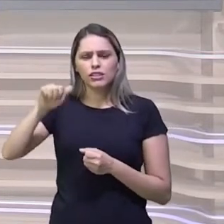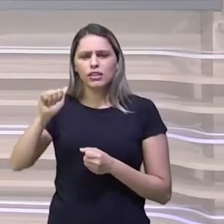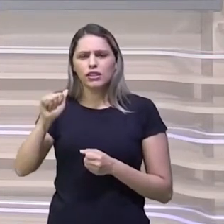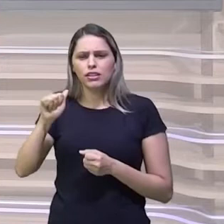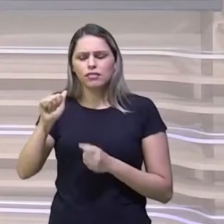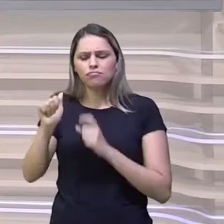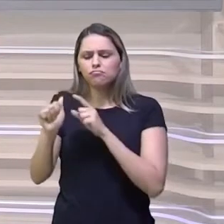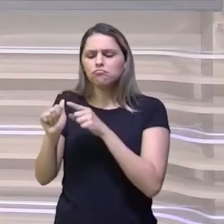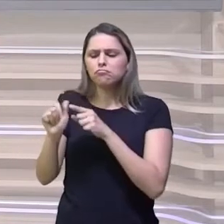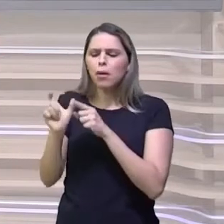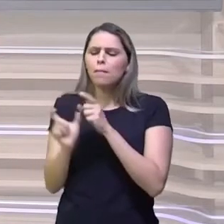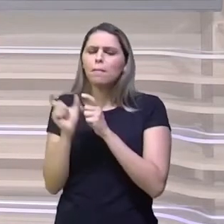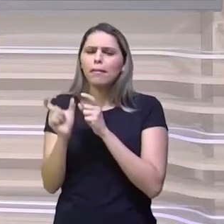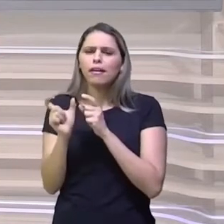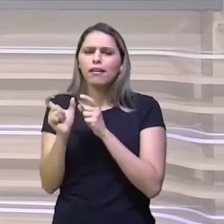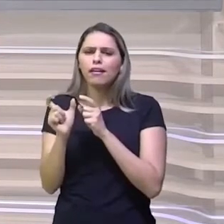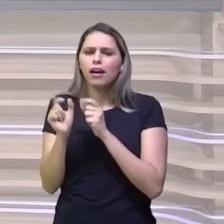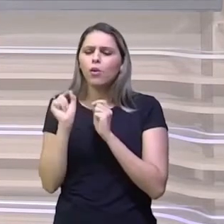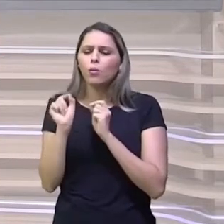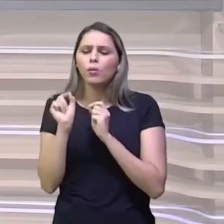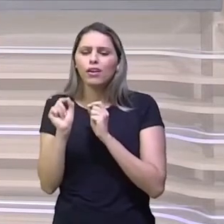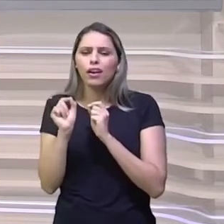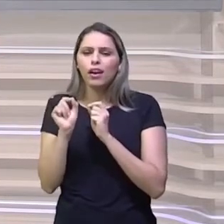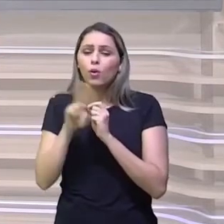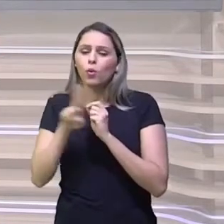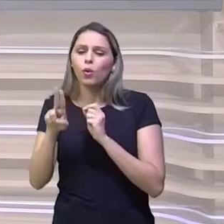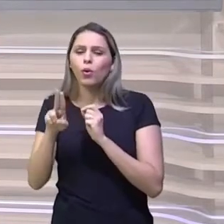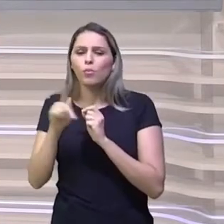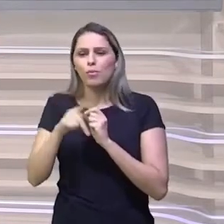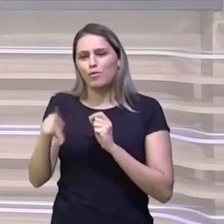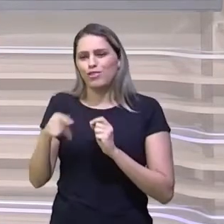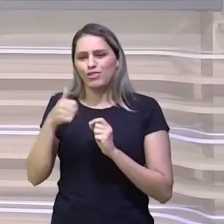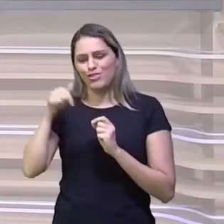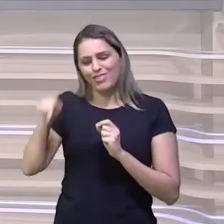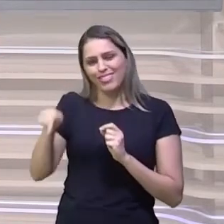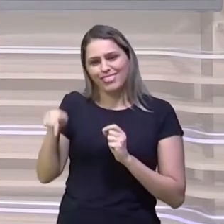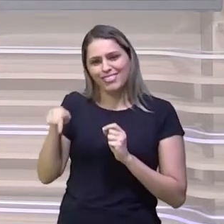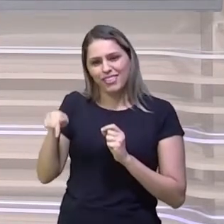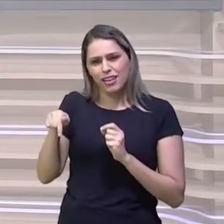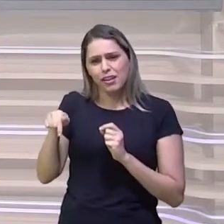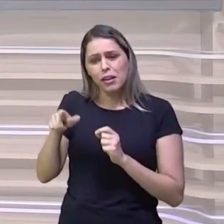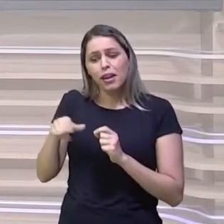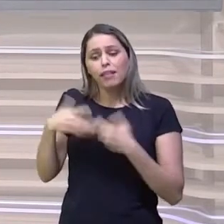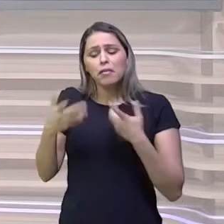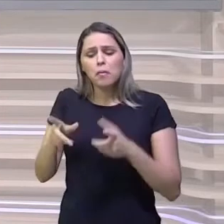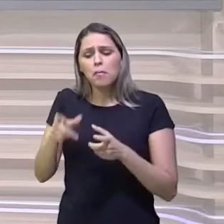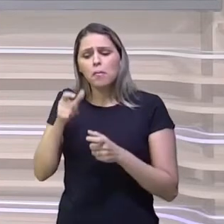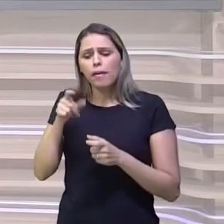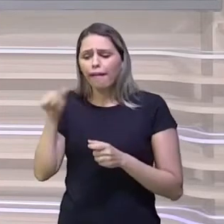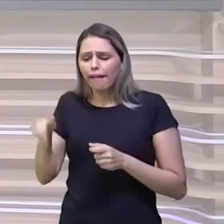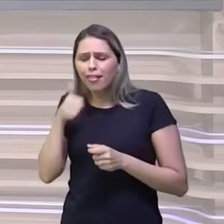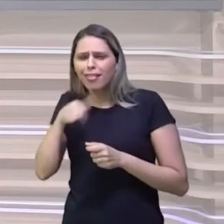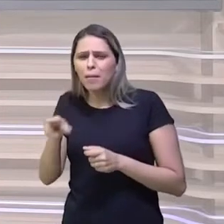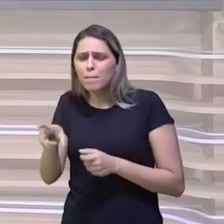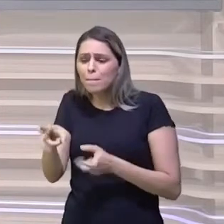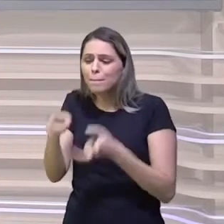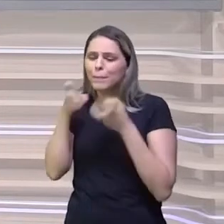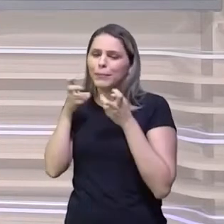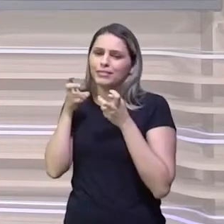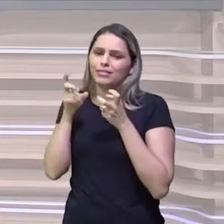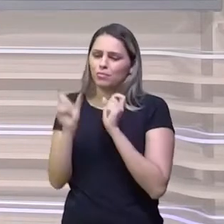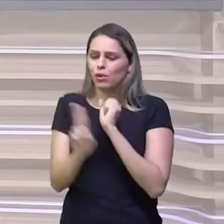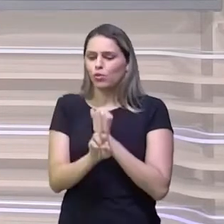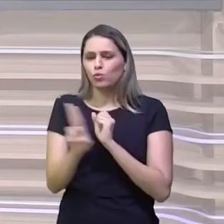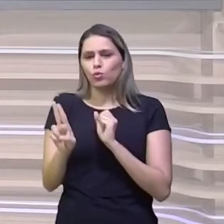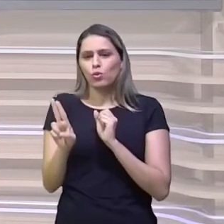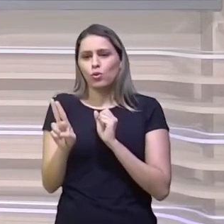A Tina era professora da Maria. Então, olha como ela identificou a Tina dentro da palavra gelatina. Então, a partir